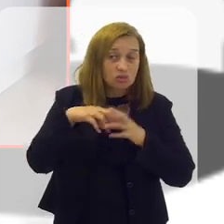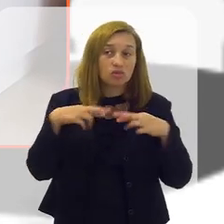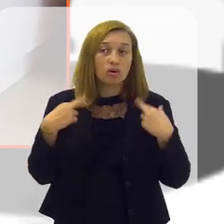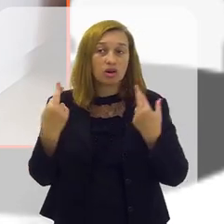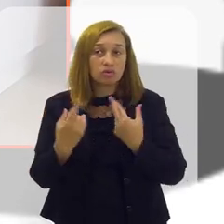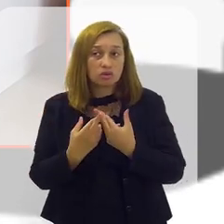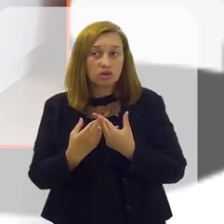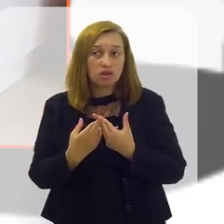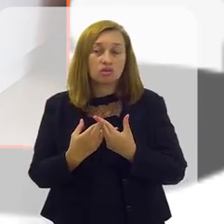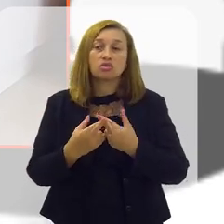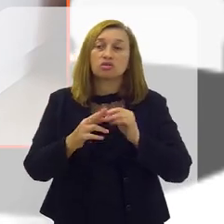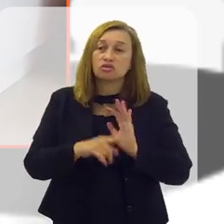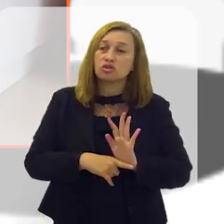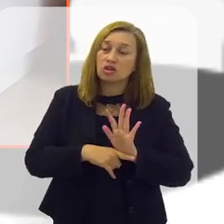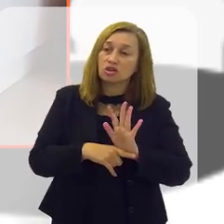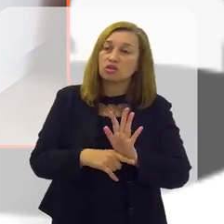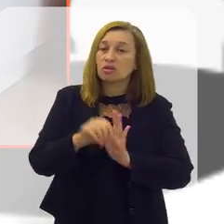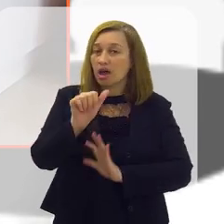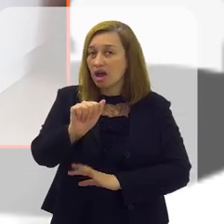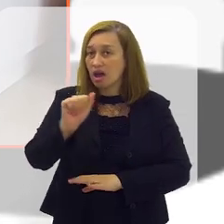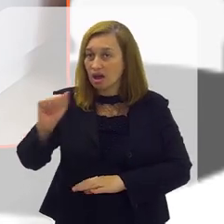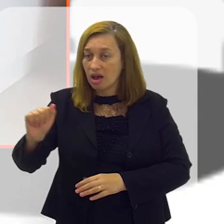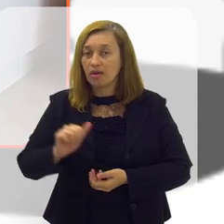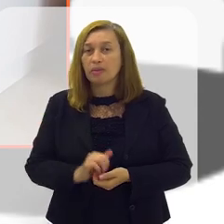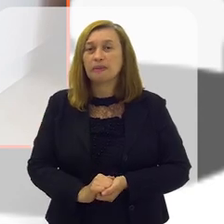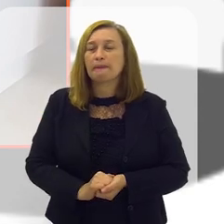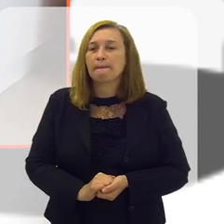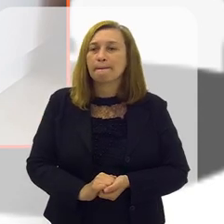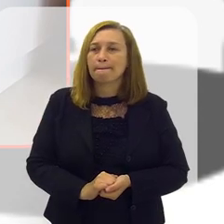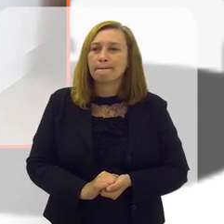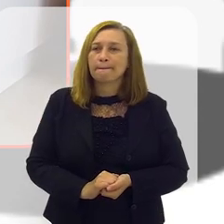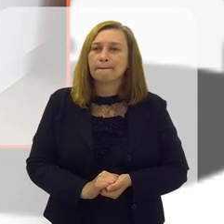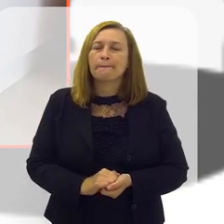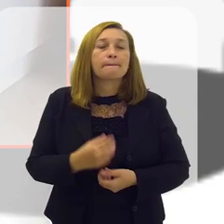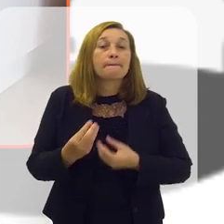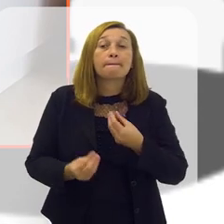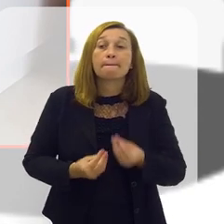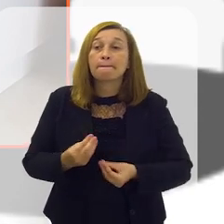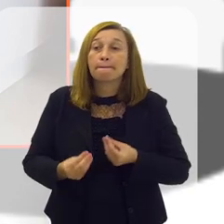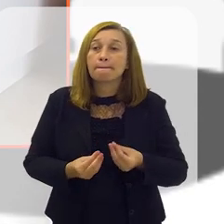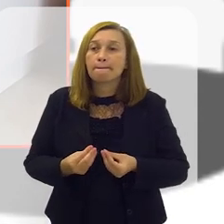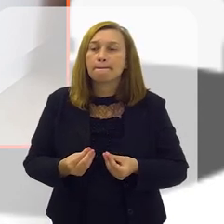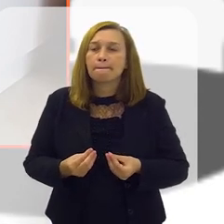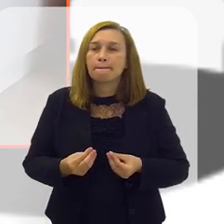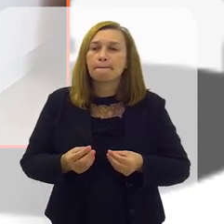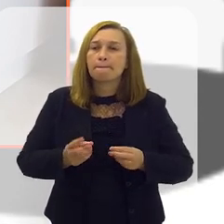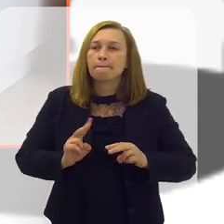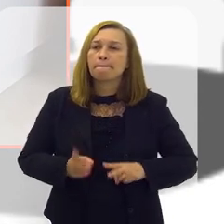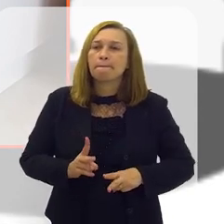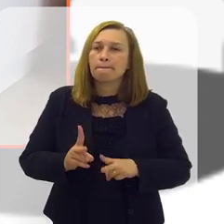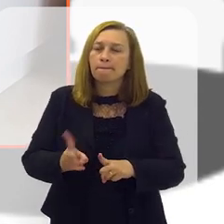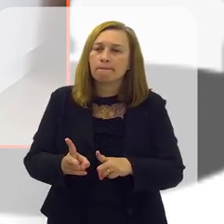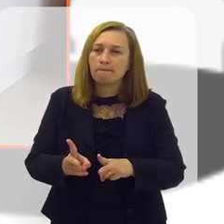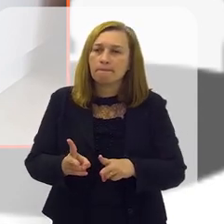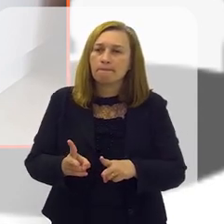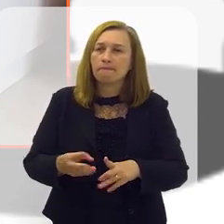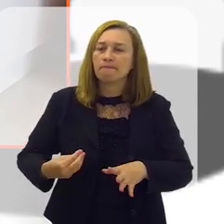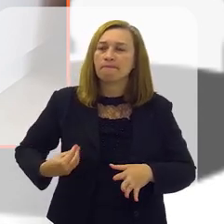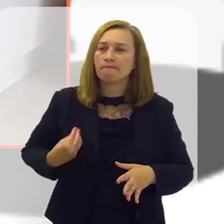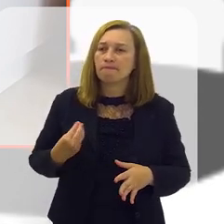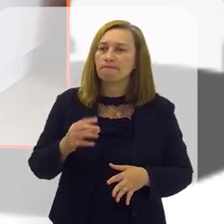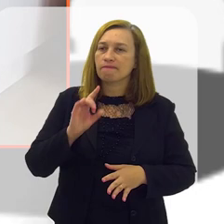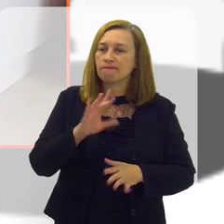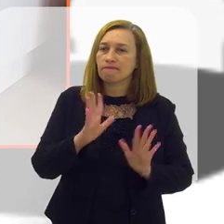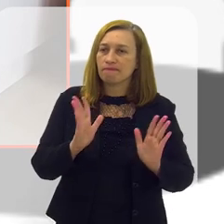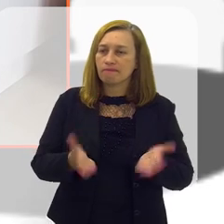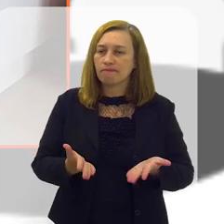de uma reunião de recuperação em AA é como que eu mantenho a minha sobriedade por